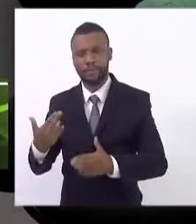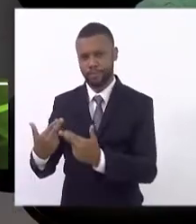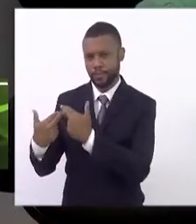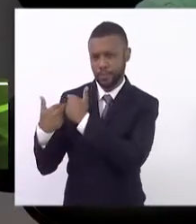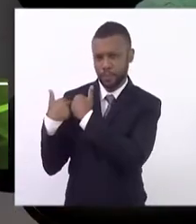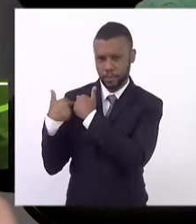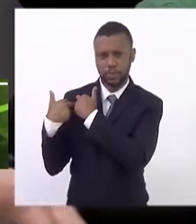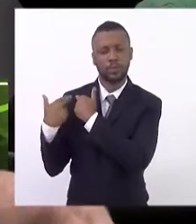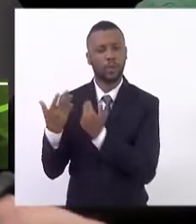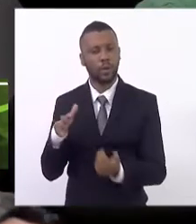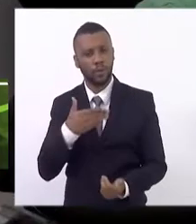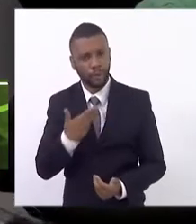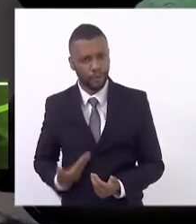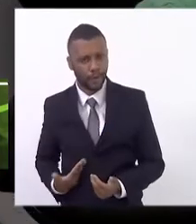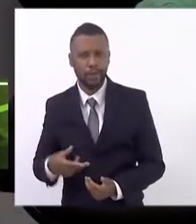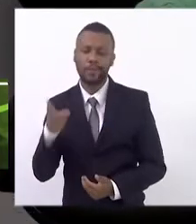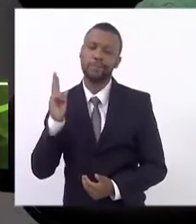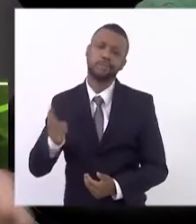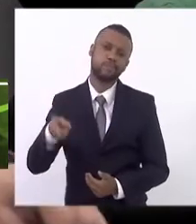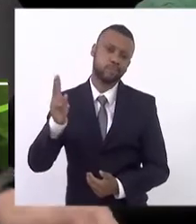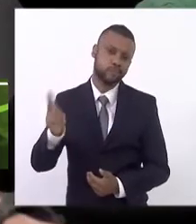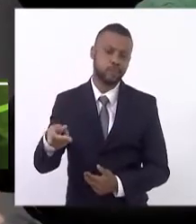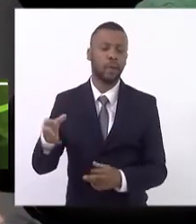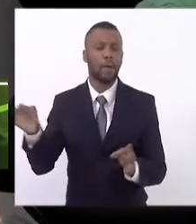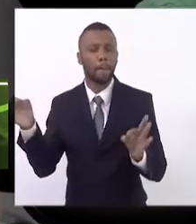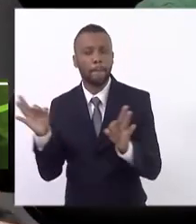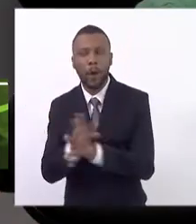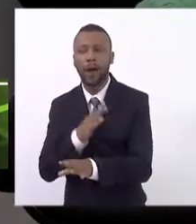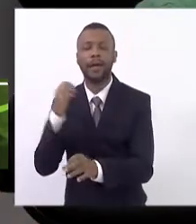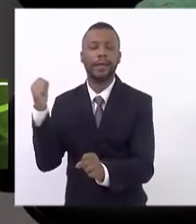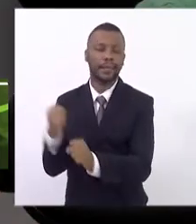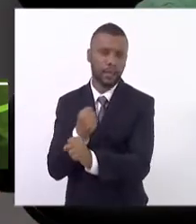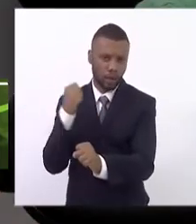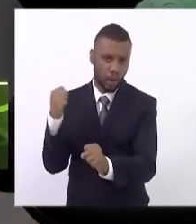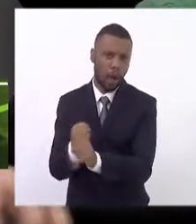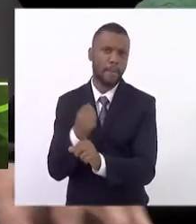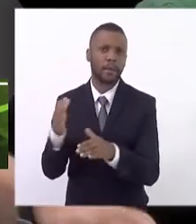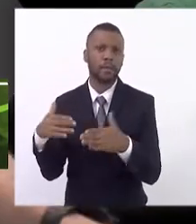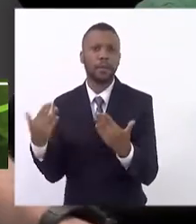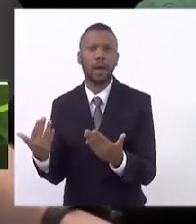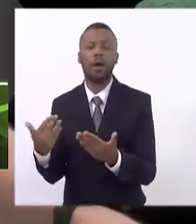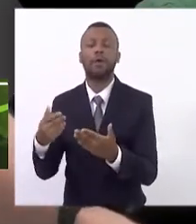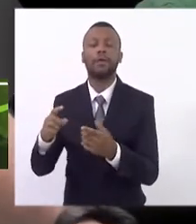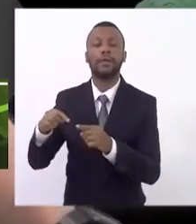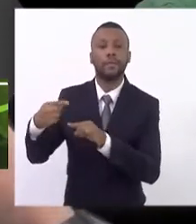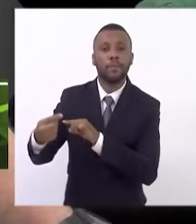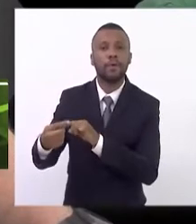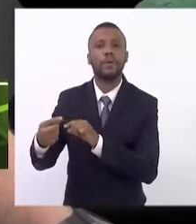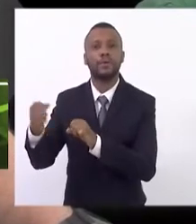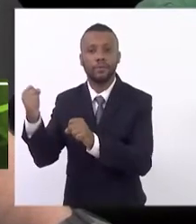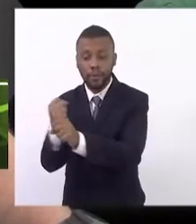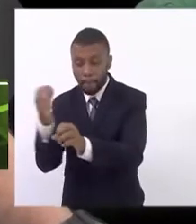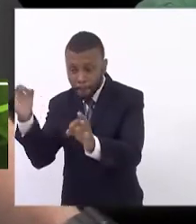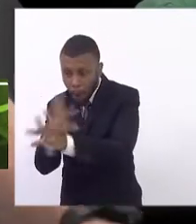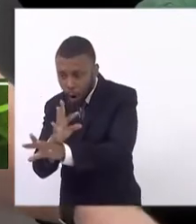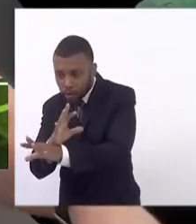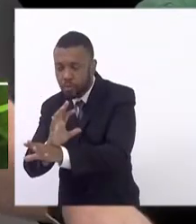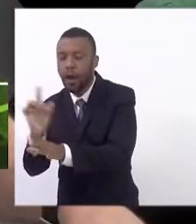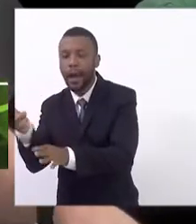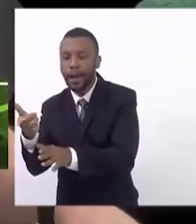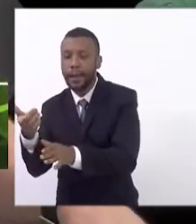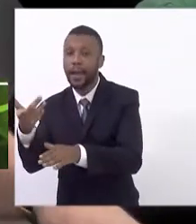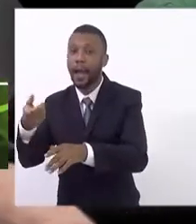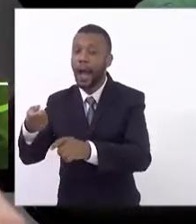Estado continuaria, concluiria essas obras e aí as repassaria para a concessionária.